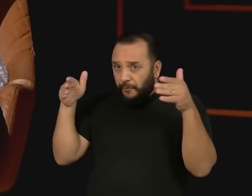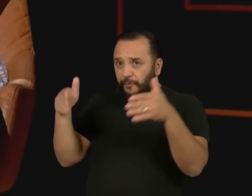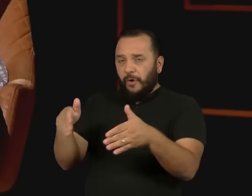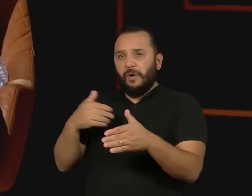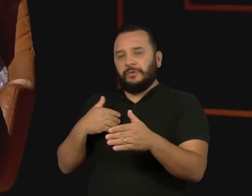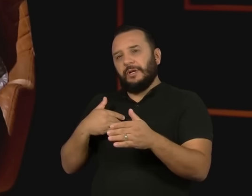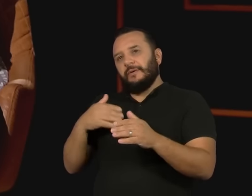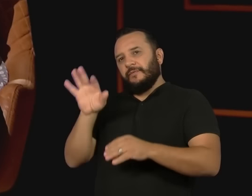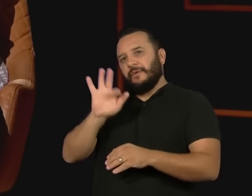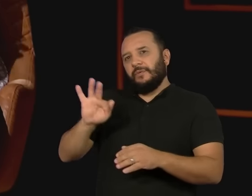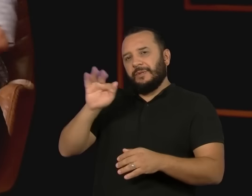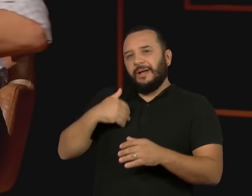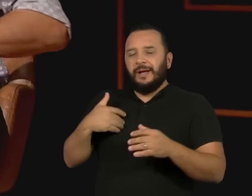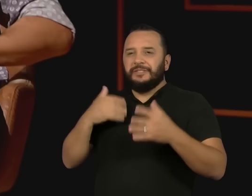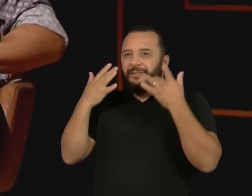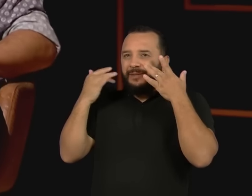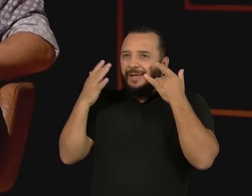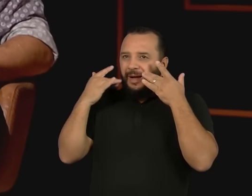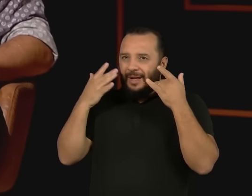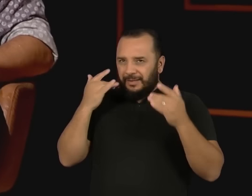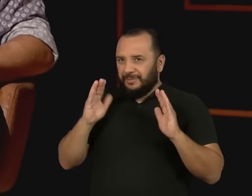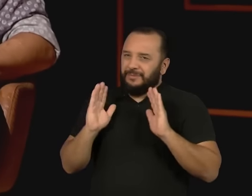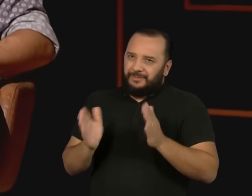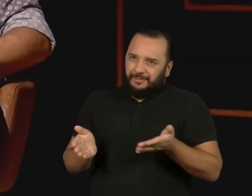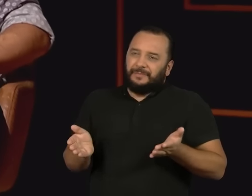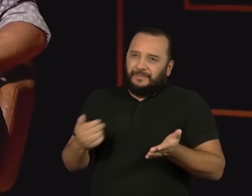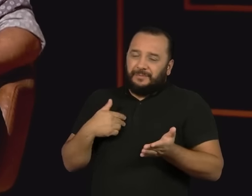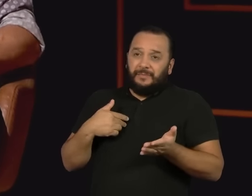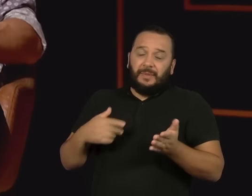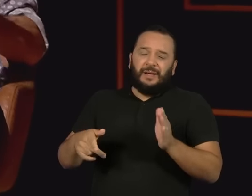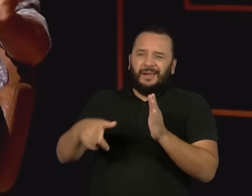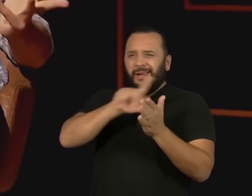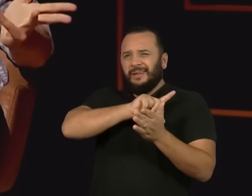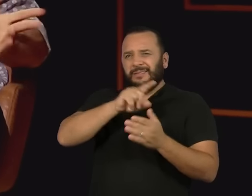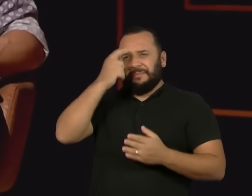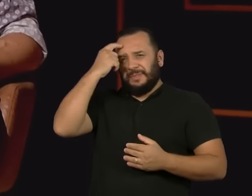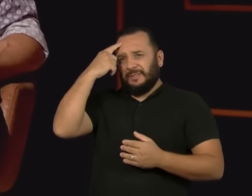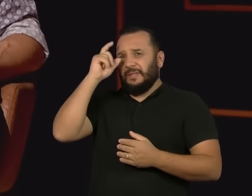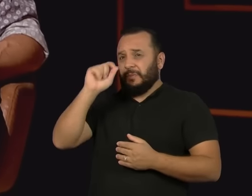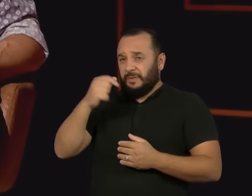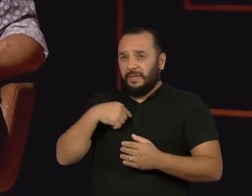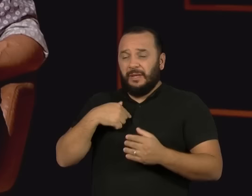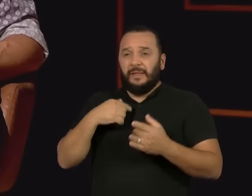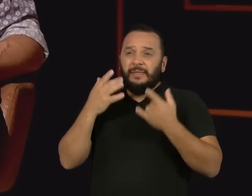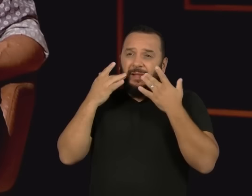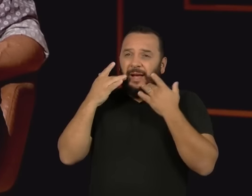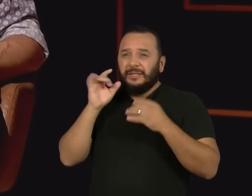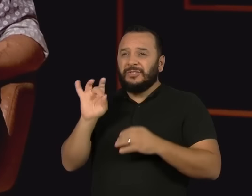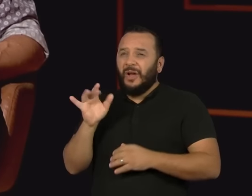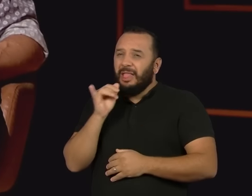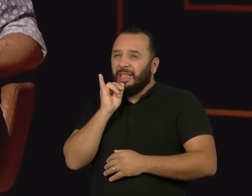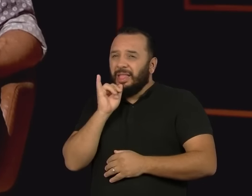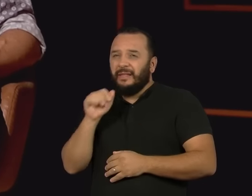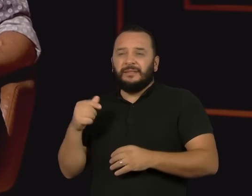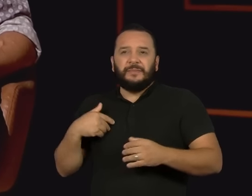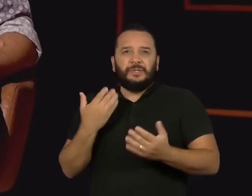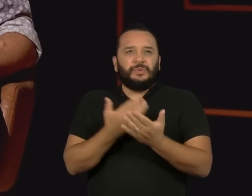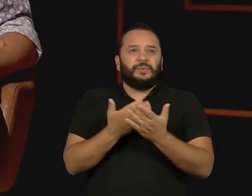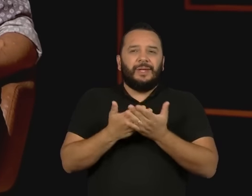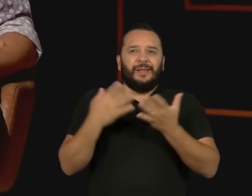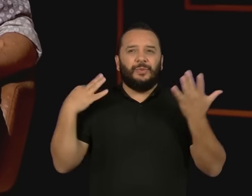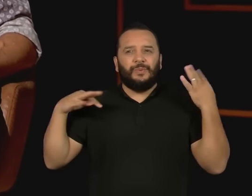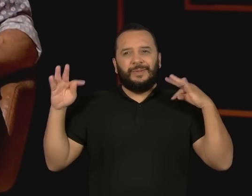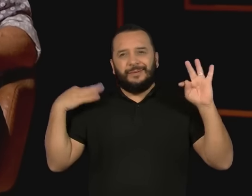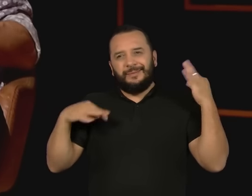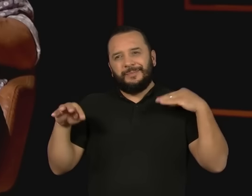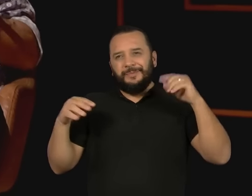de artes cênicas, né? Antes, eu acho que eu cheguei a pensar de fazer o teatro como hobby e fazer turismo. Eu lembro, cheguei